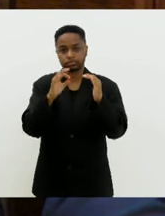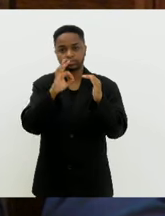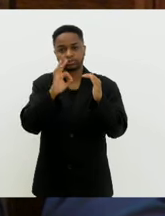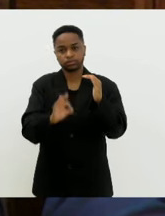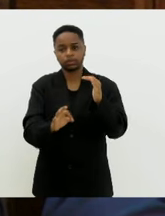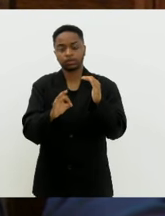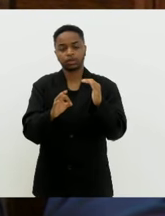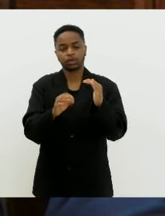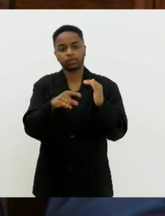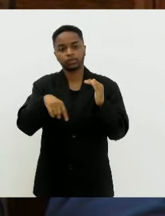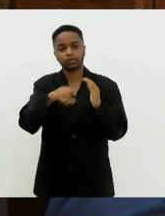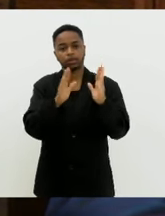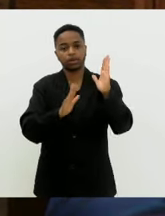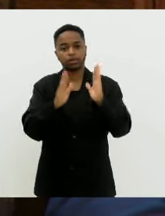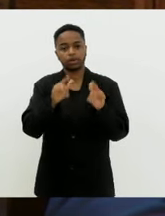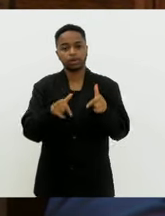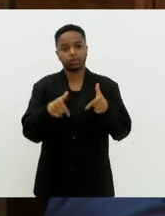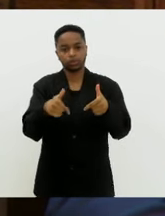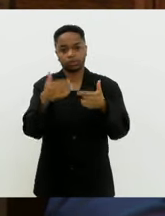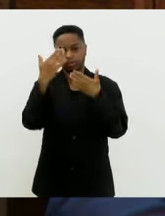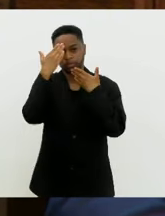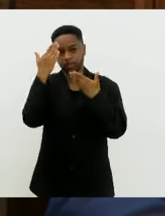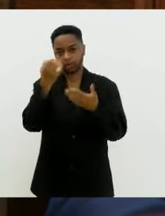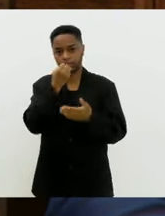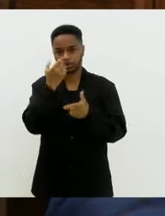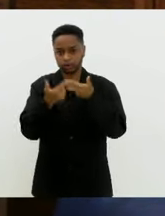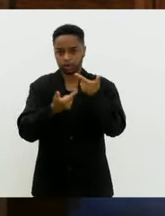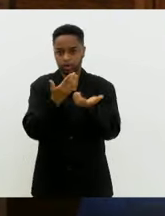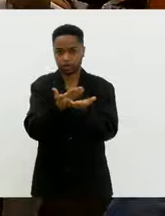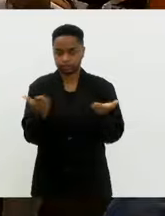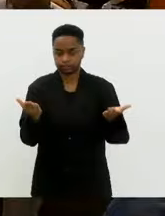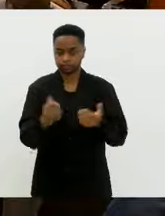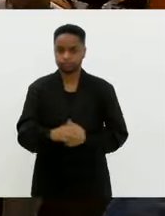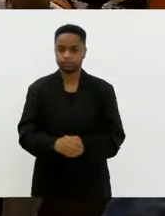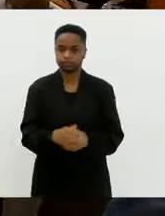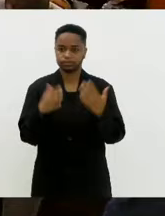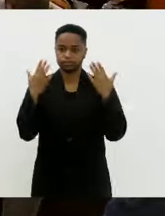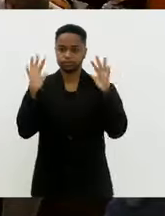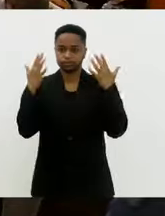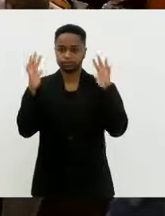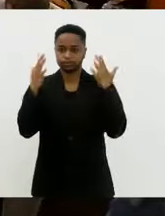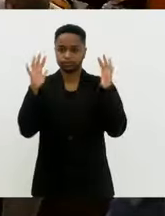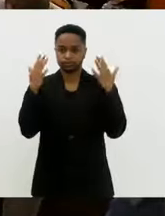Vossa Excelência. Muito obrigado e um bom trabalho para todos. Obrigado.